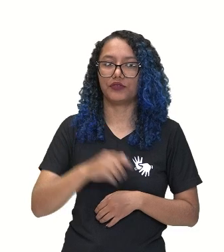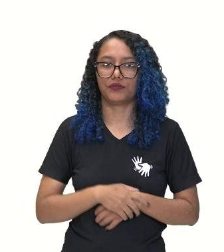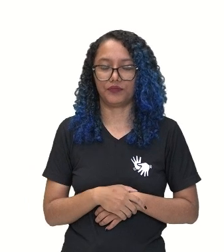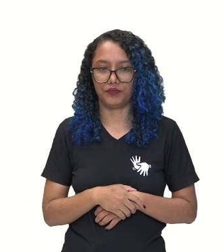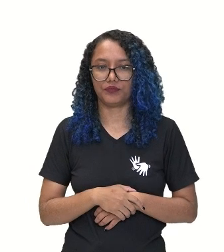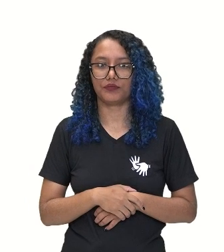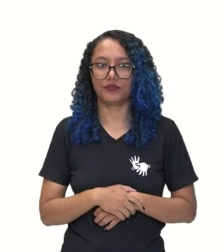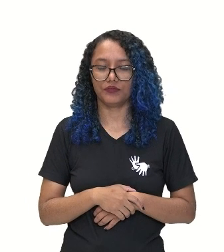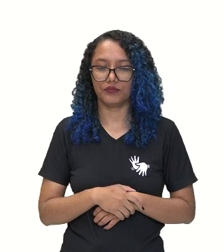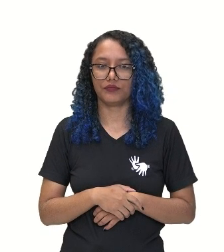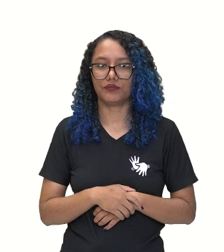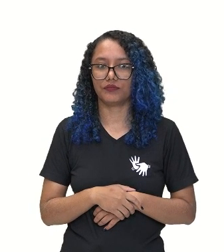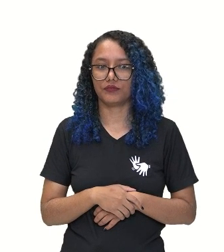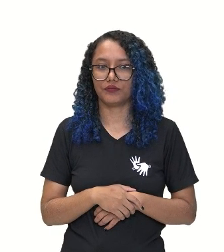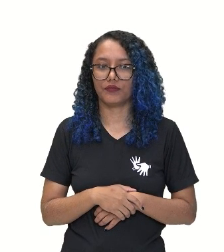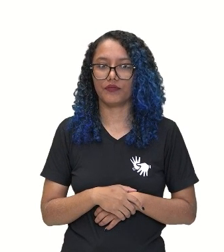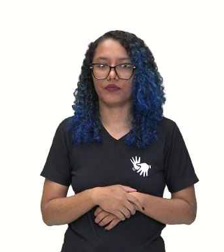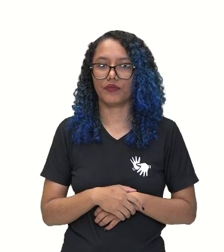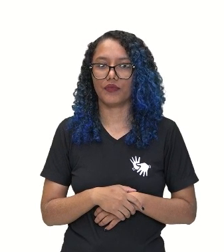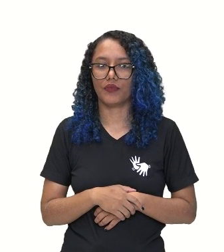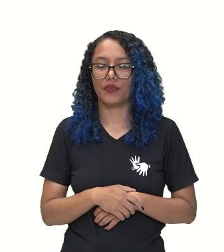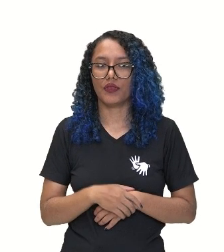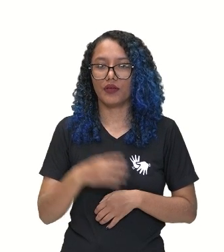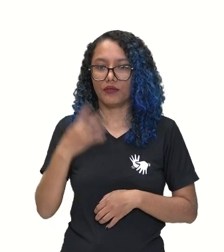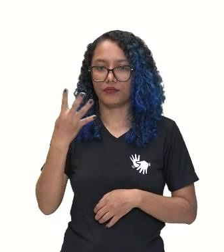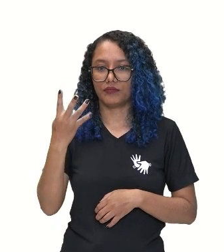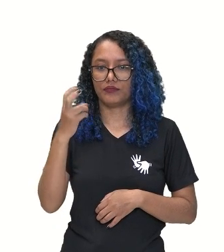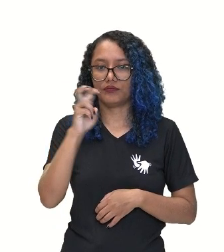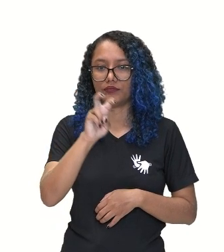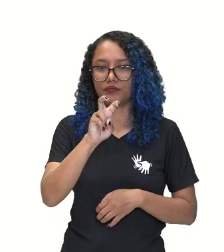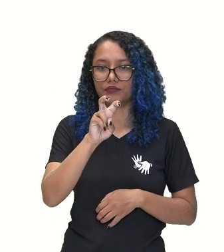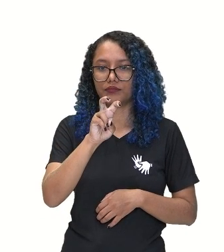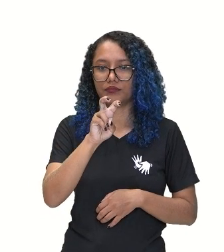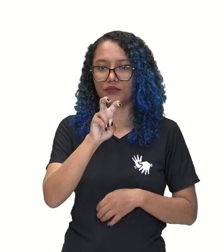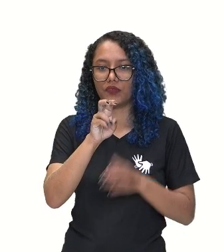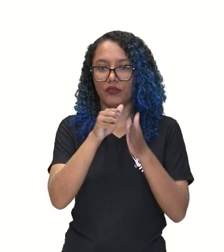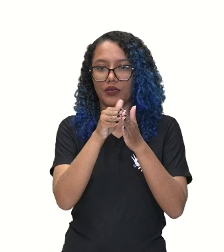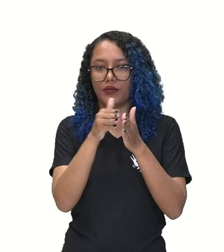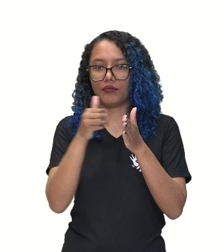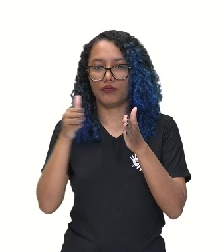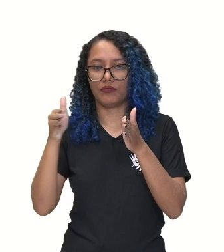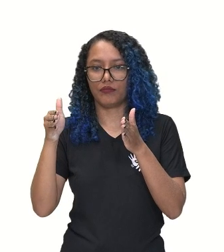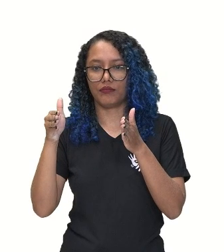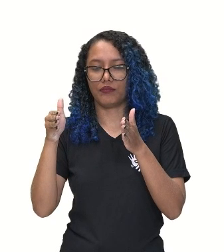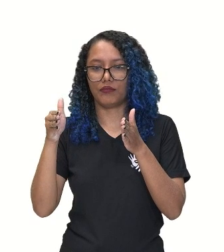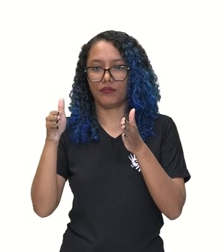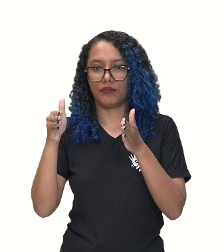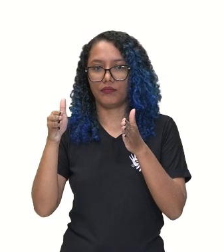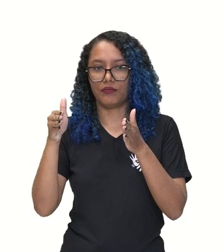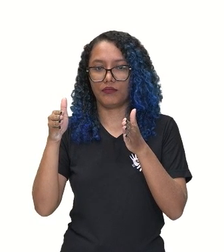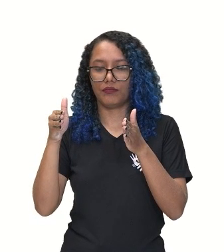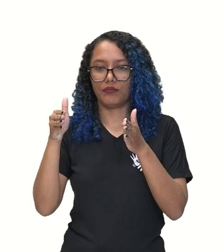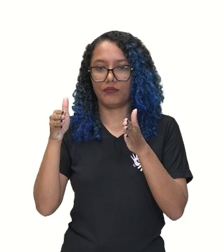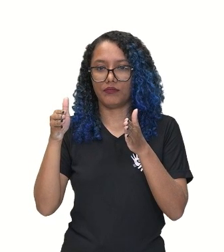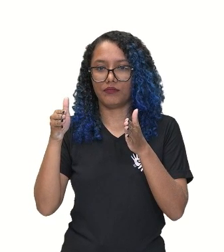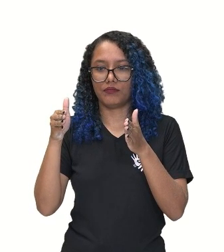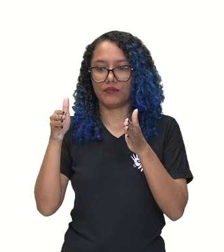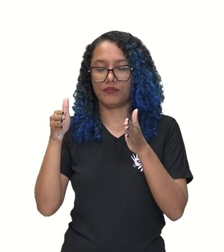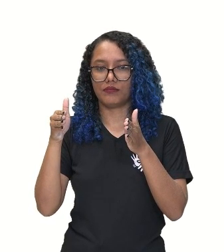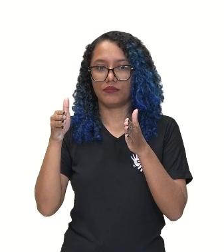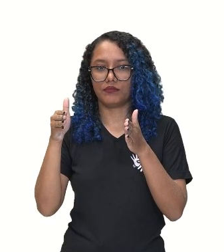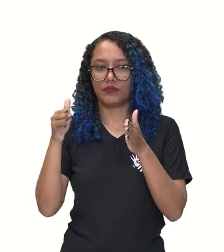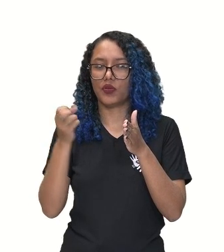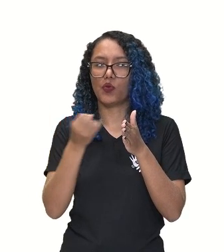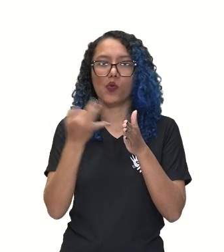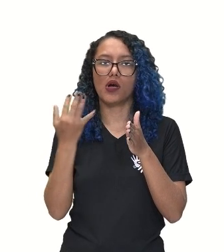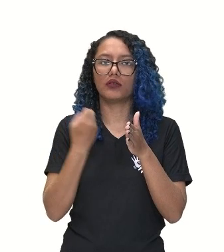45 e da direita para a esquerda. Aí nós vamos ver quantos números ficarão após a